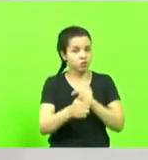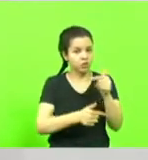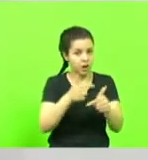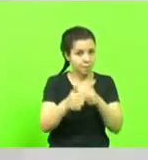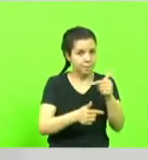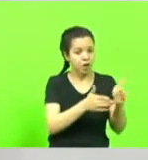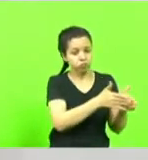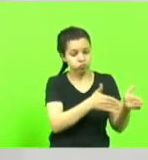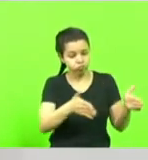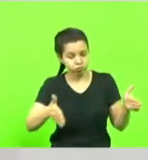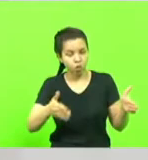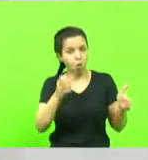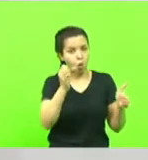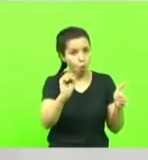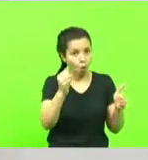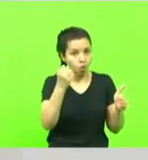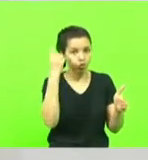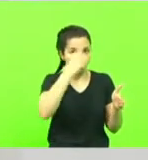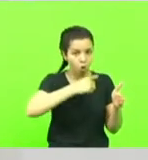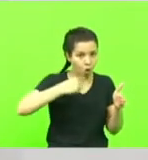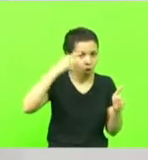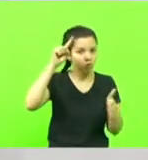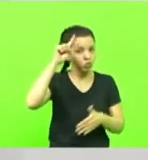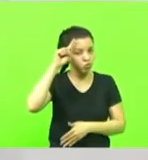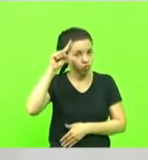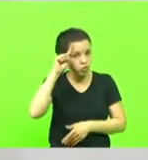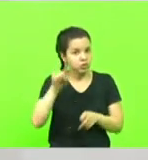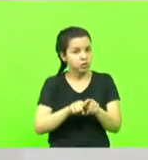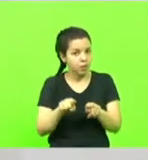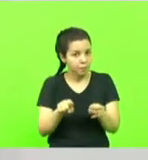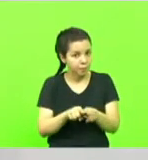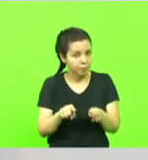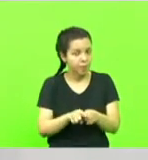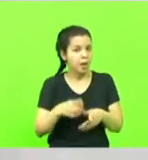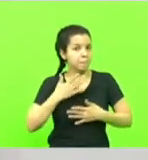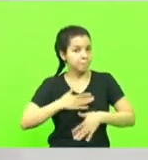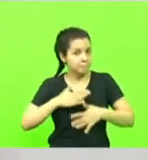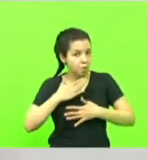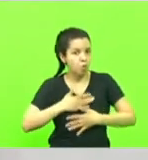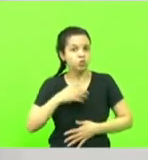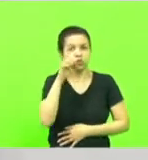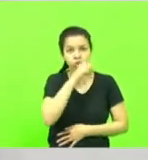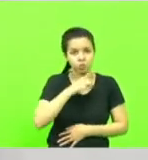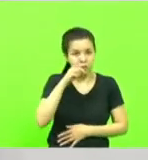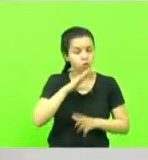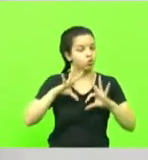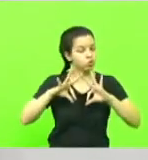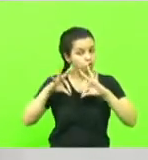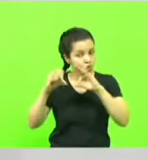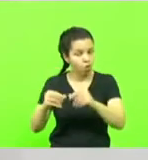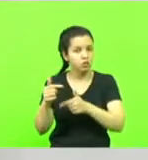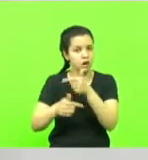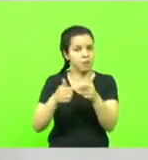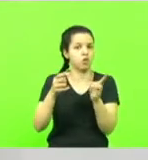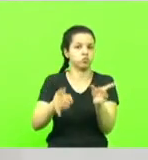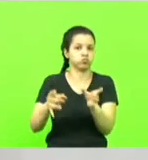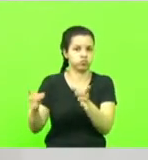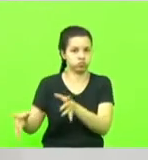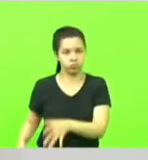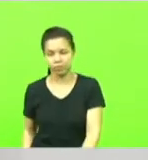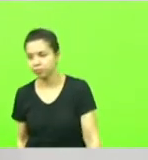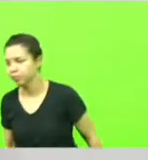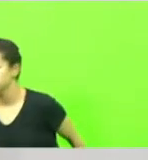de 8 horas por dia e repouso semanal remunerado aos domingos para todos os comerciários e comerciárias. A lei